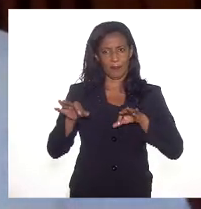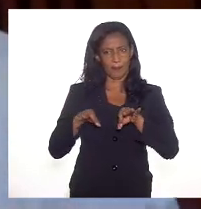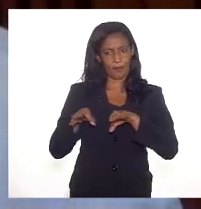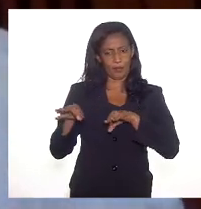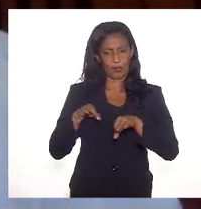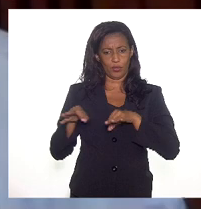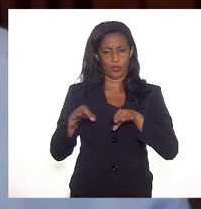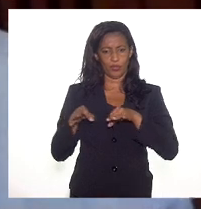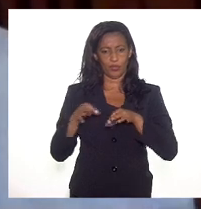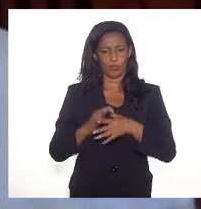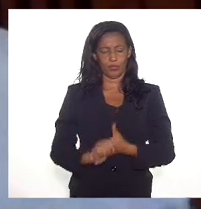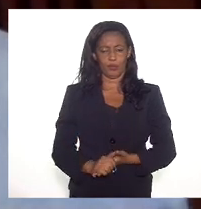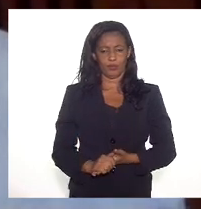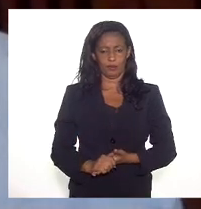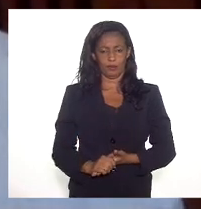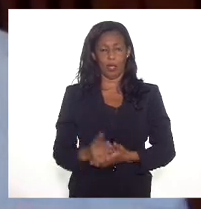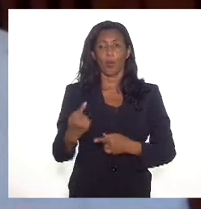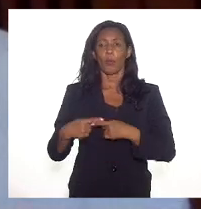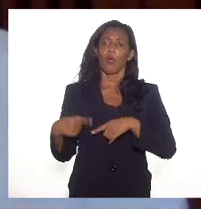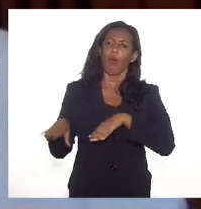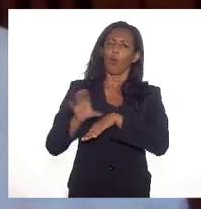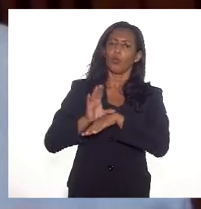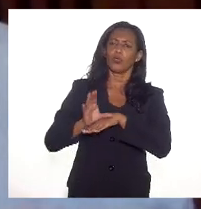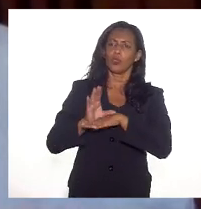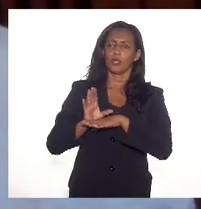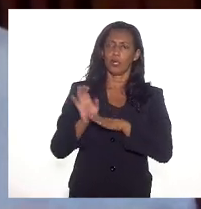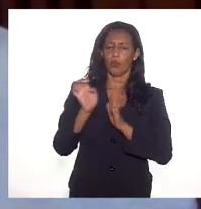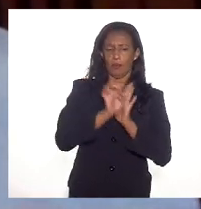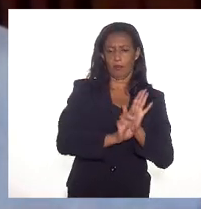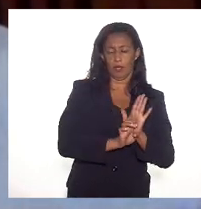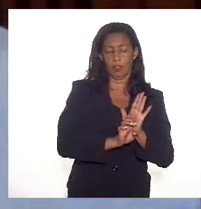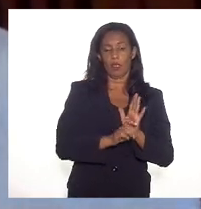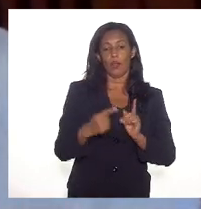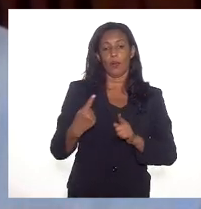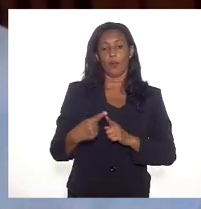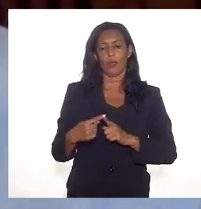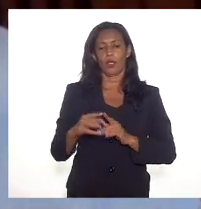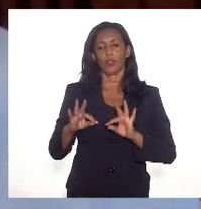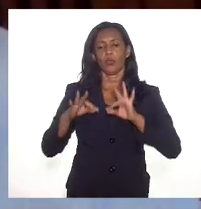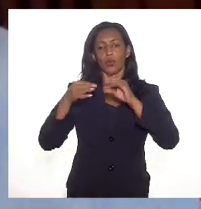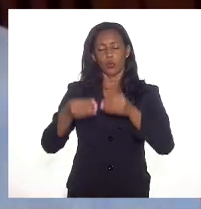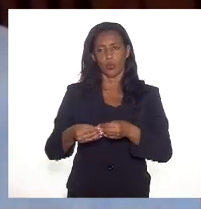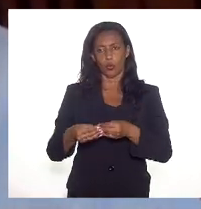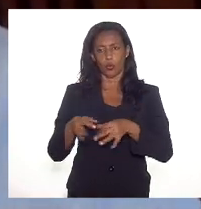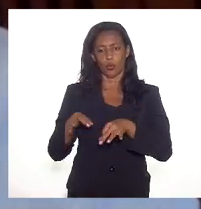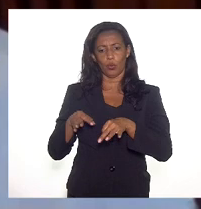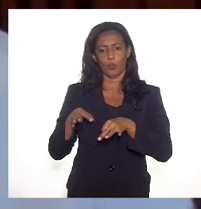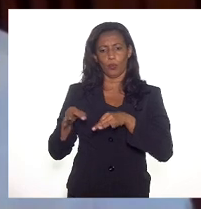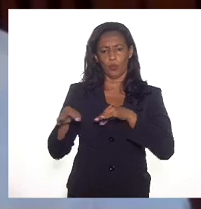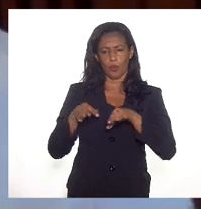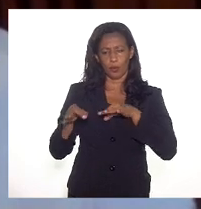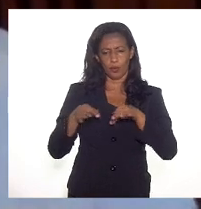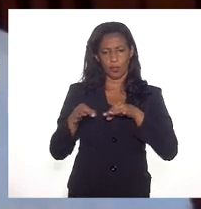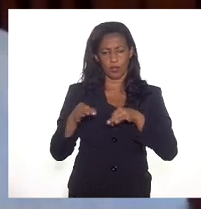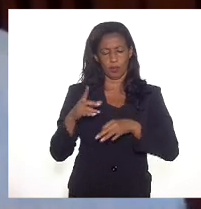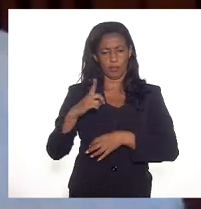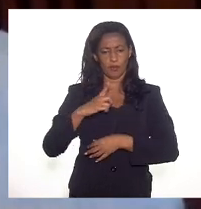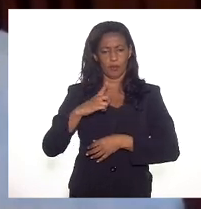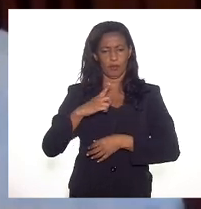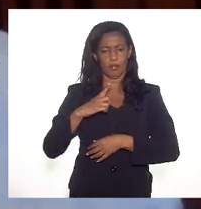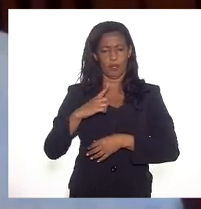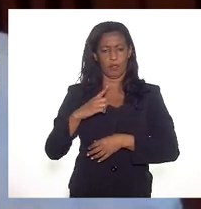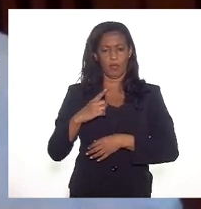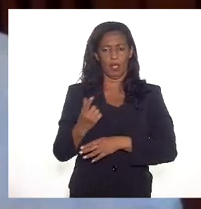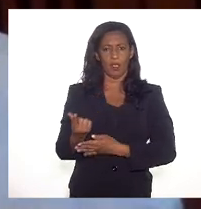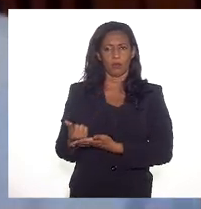de... Por que eu dei constitucionalidade com emendas? Porque todo programa que trata sobre programa